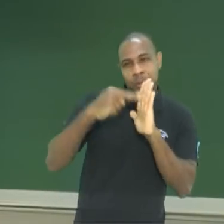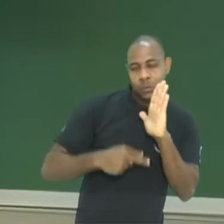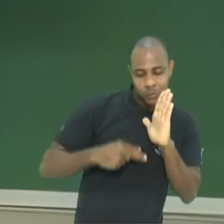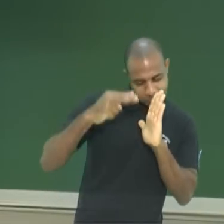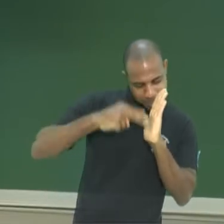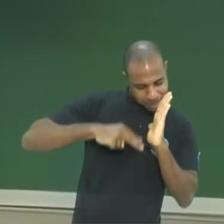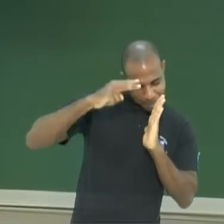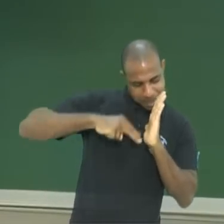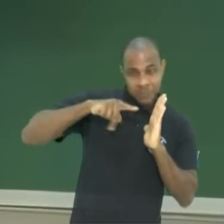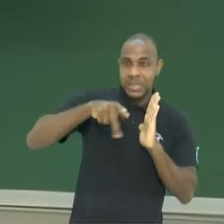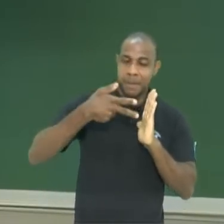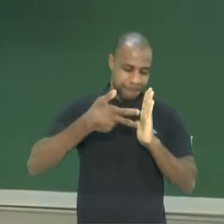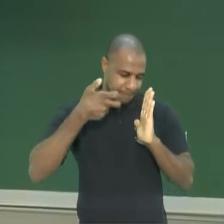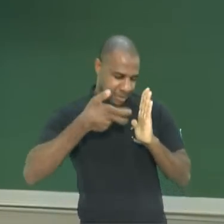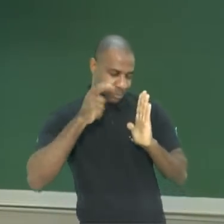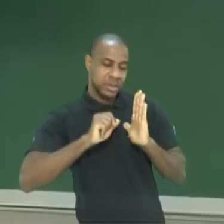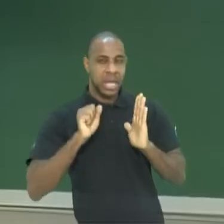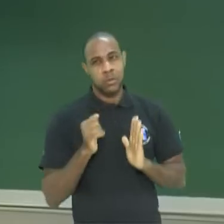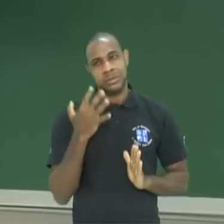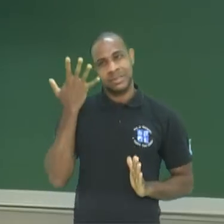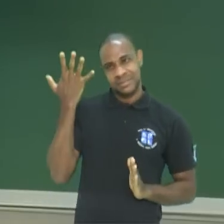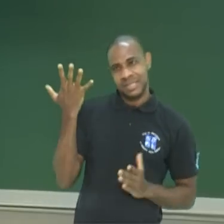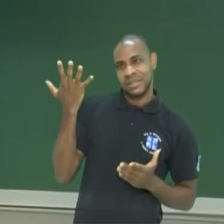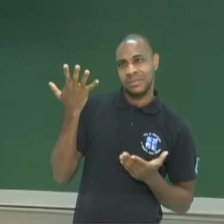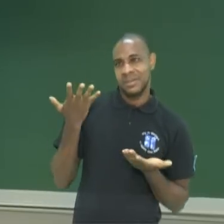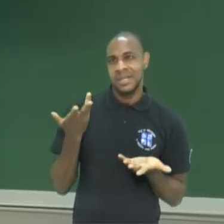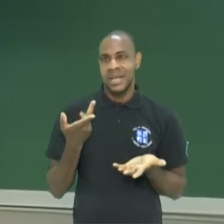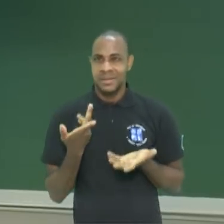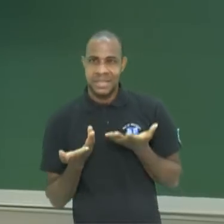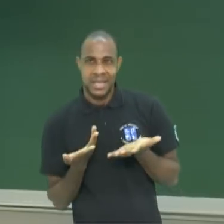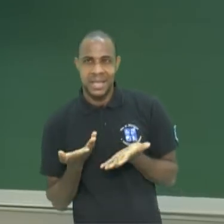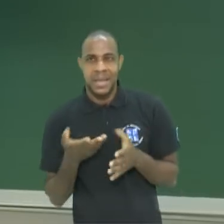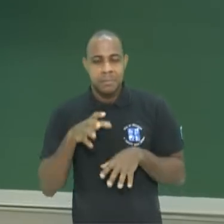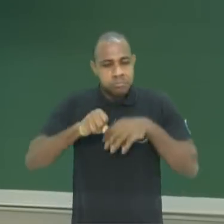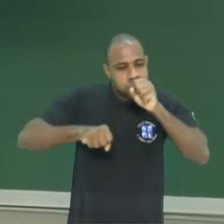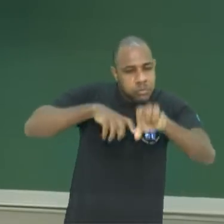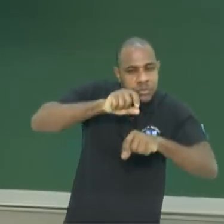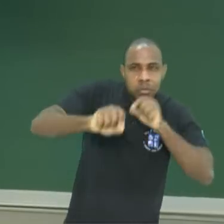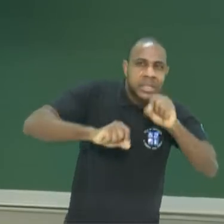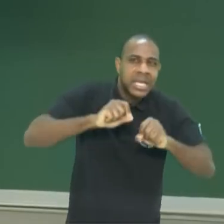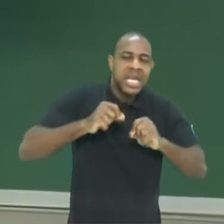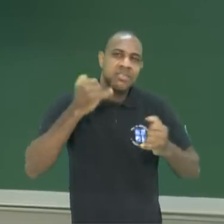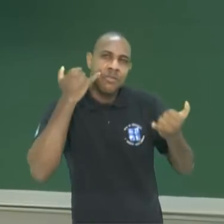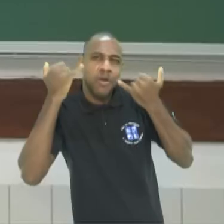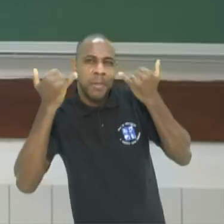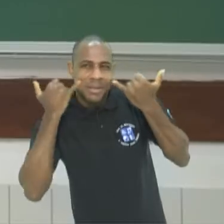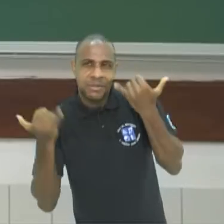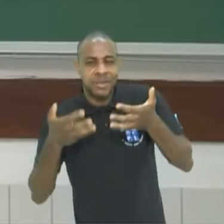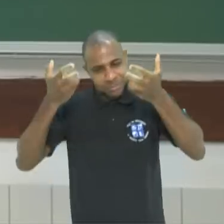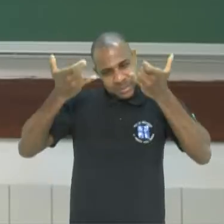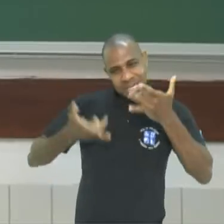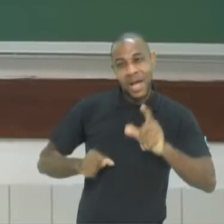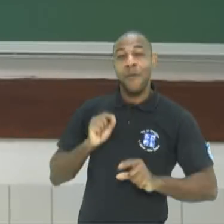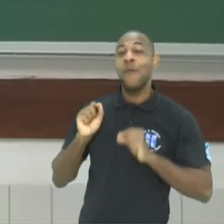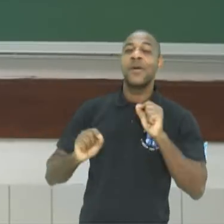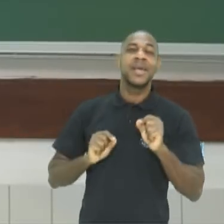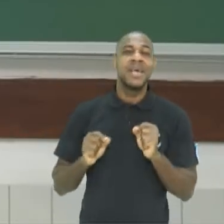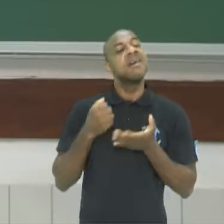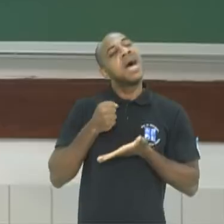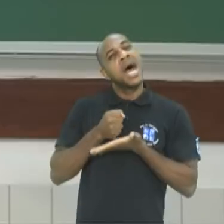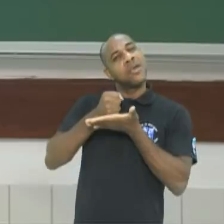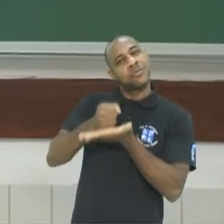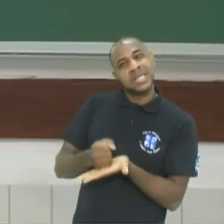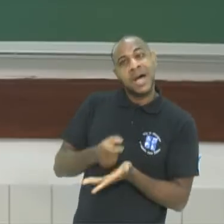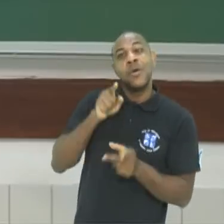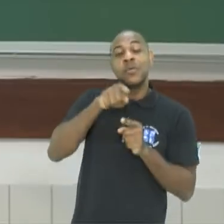você perceber ali o que está acontecendo, ir em busca de algumas informações, vai trazer o quê? Vai trazer uma